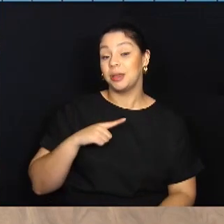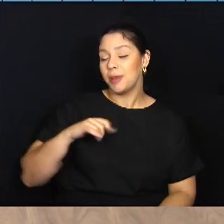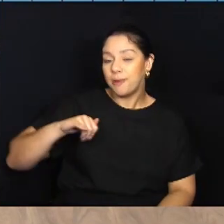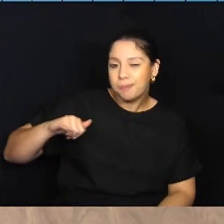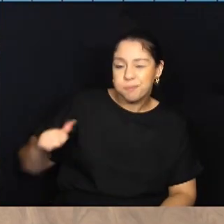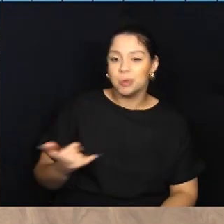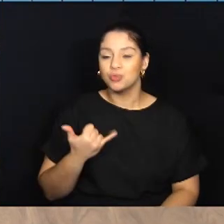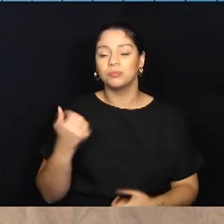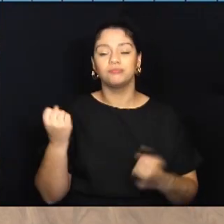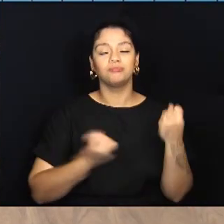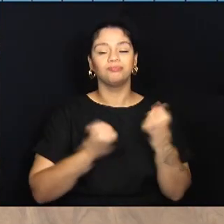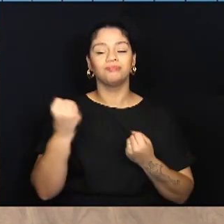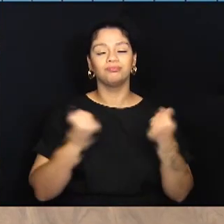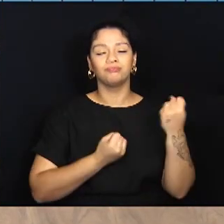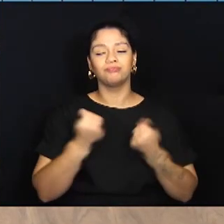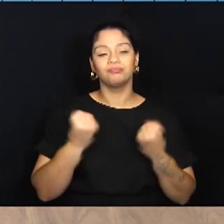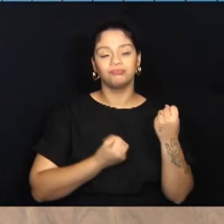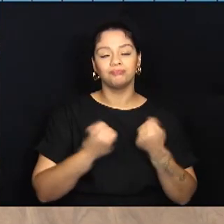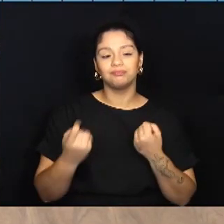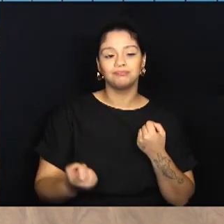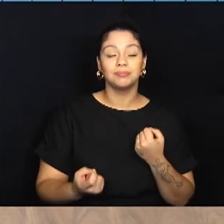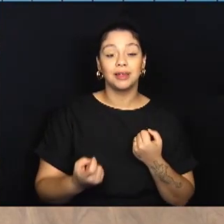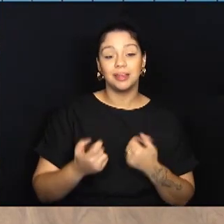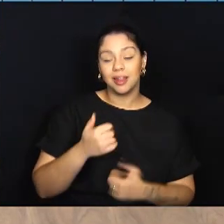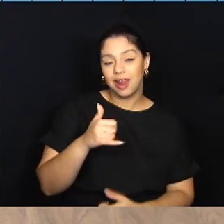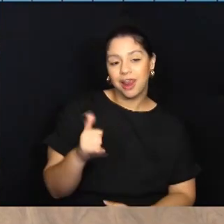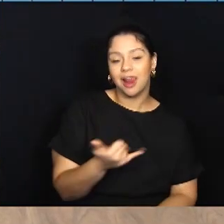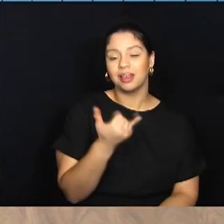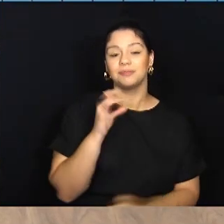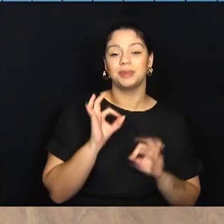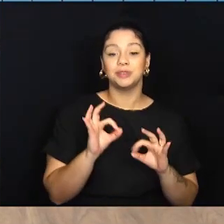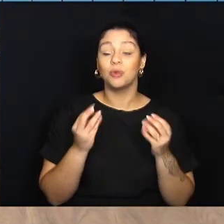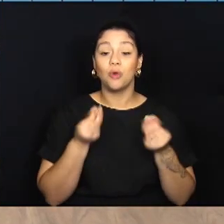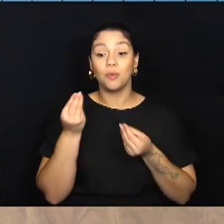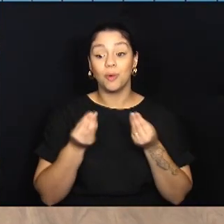estrada e curtir e aproveitar, né?